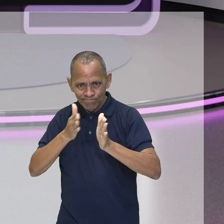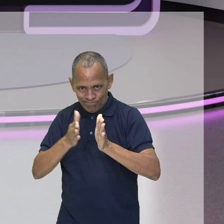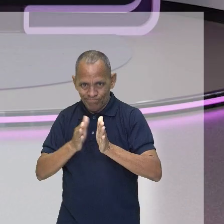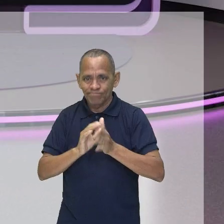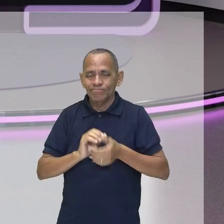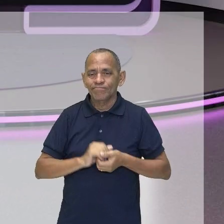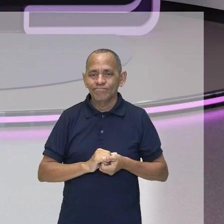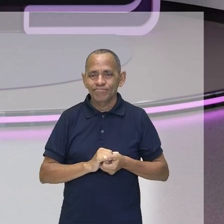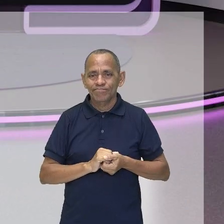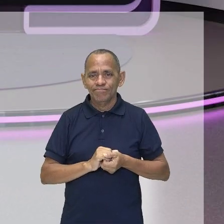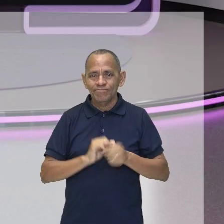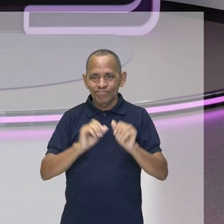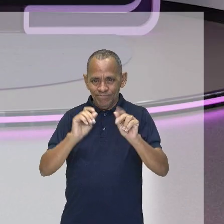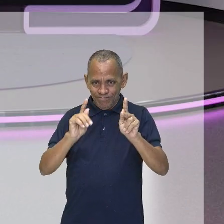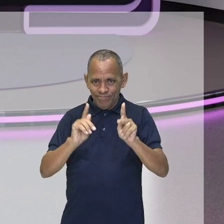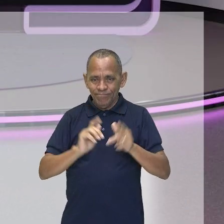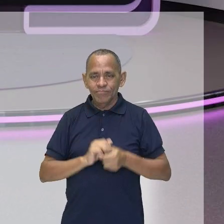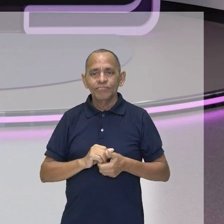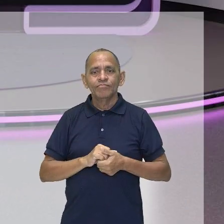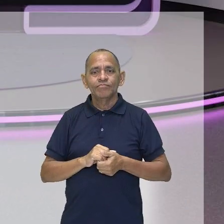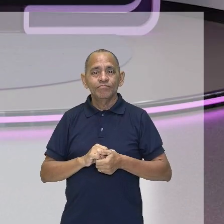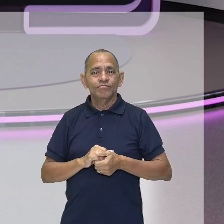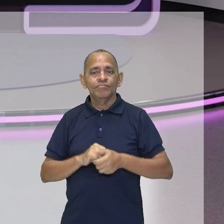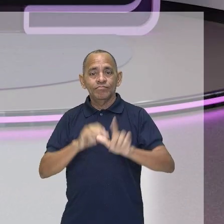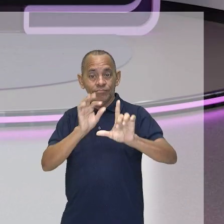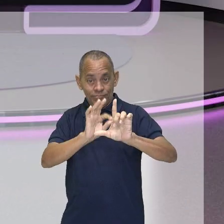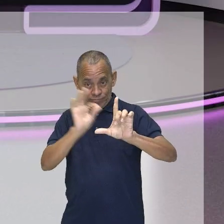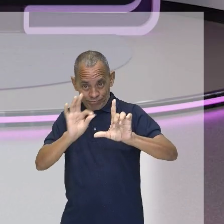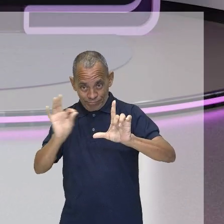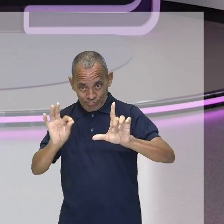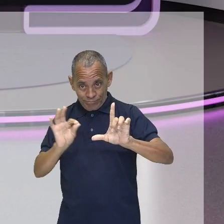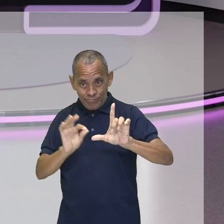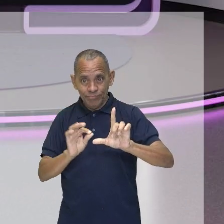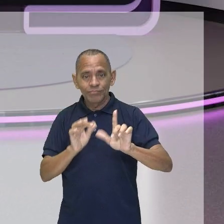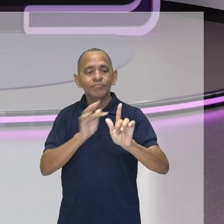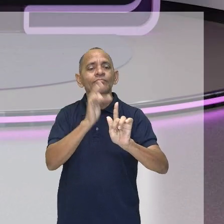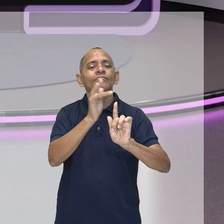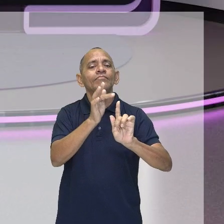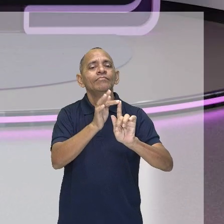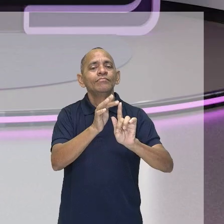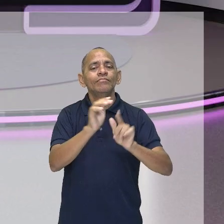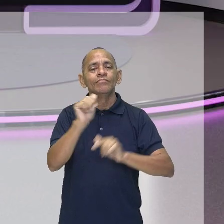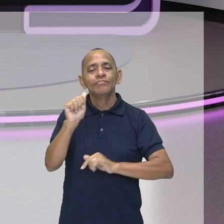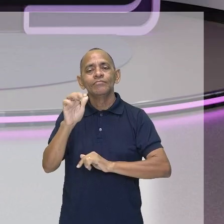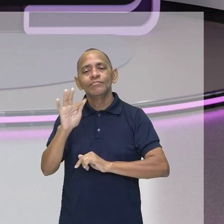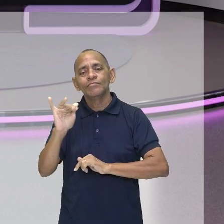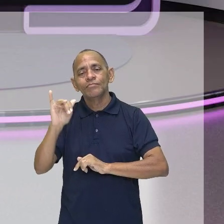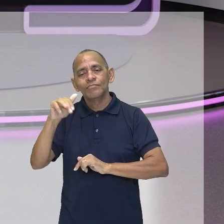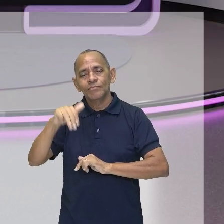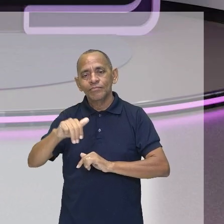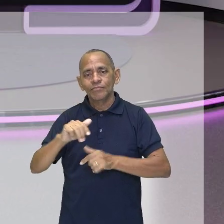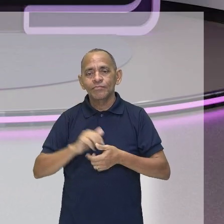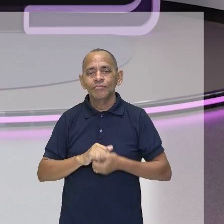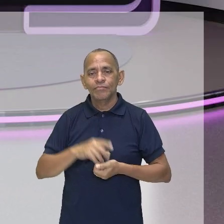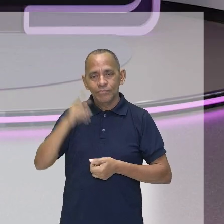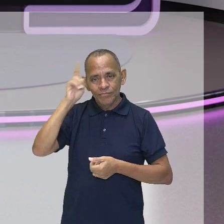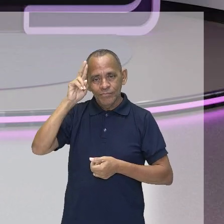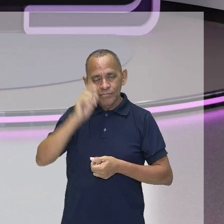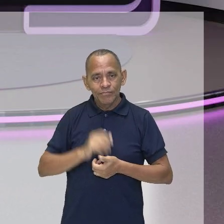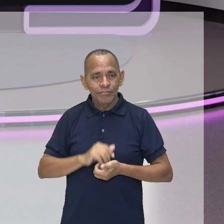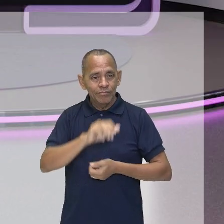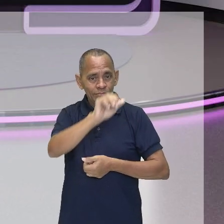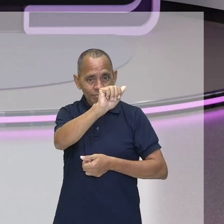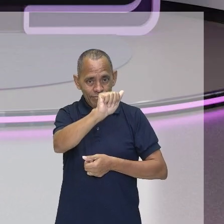VT, tá? Do nosso gráfico da função afim. Nós vamos utilizar um exemplo. Lembrando que o A, ele é o